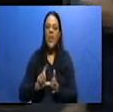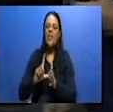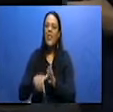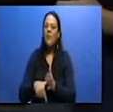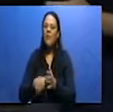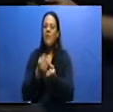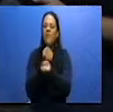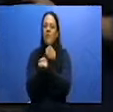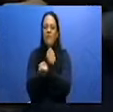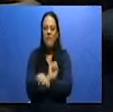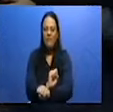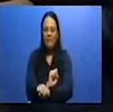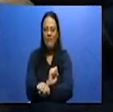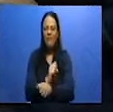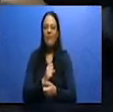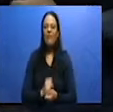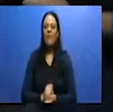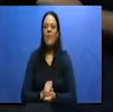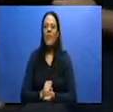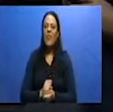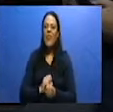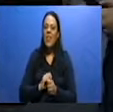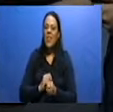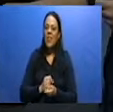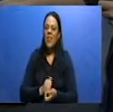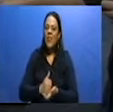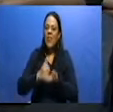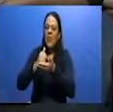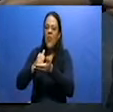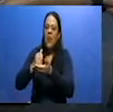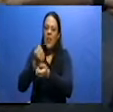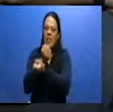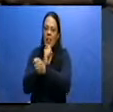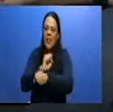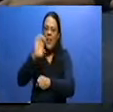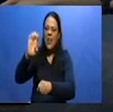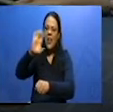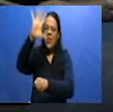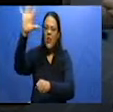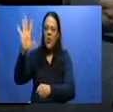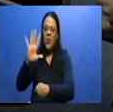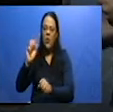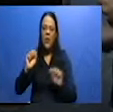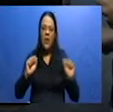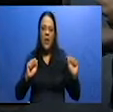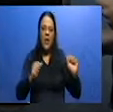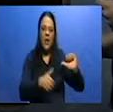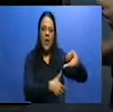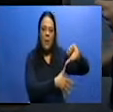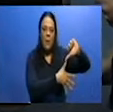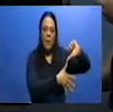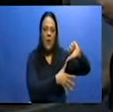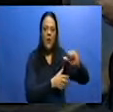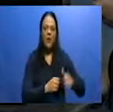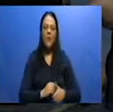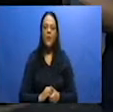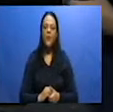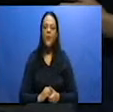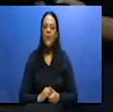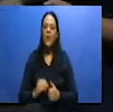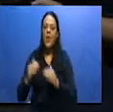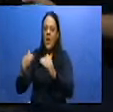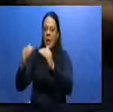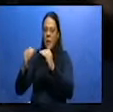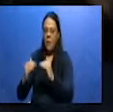e para a América. Os portugueses comercializavam escravizados no continente africano. Como que era